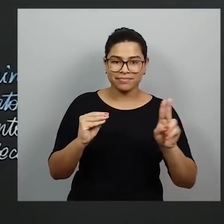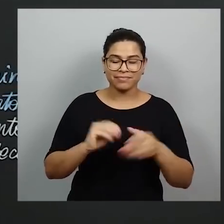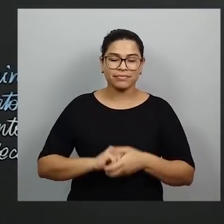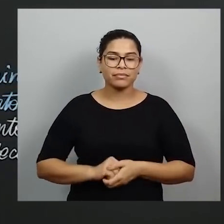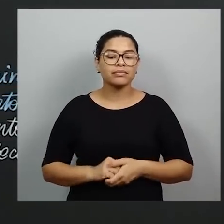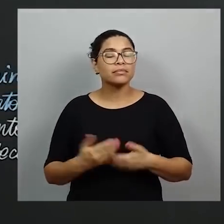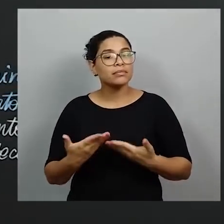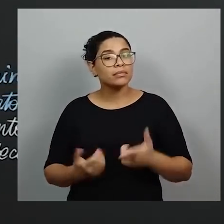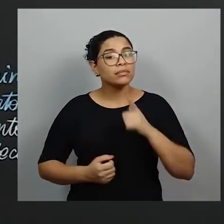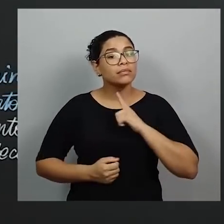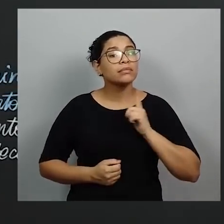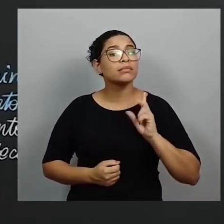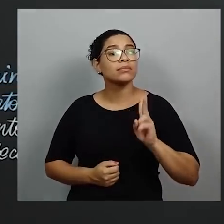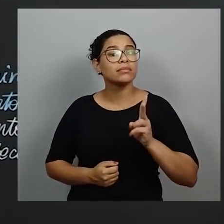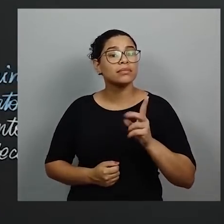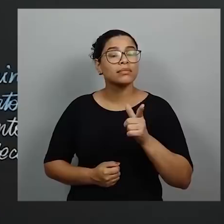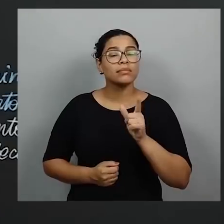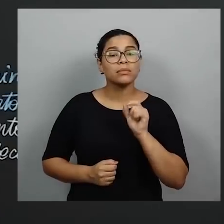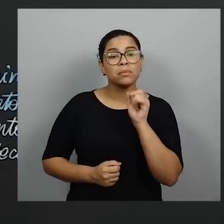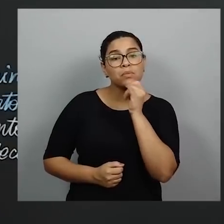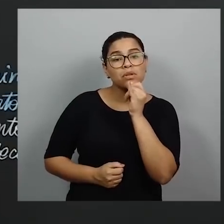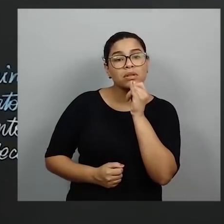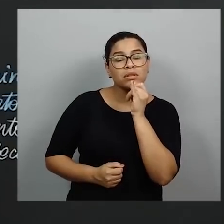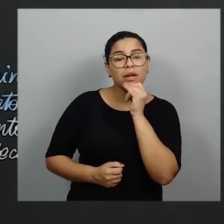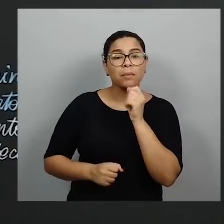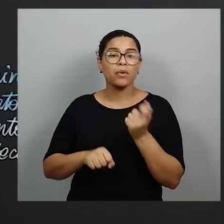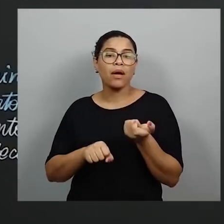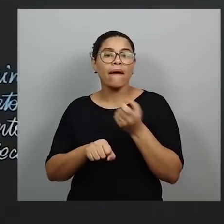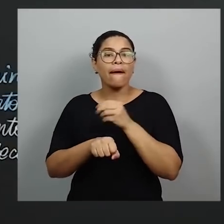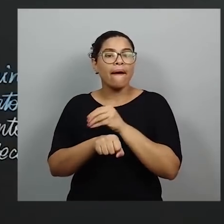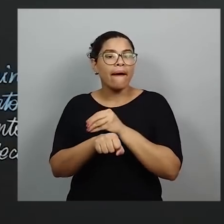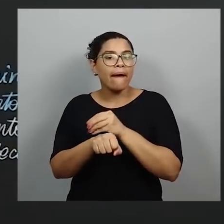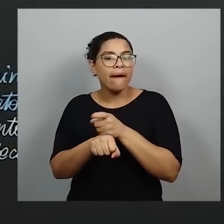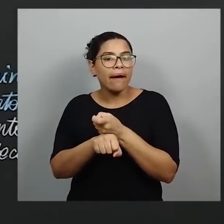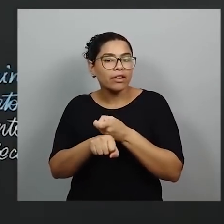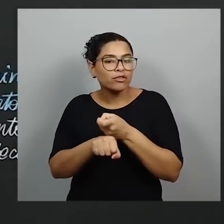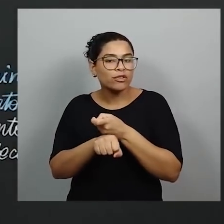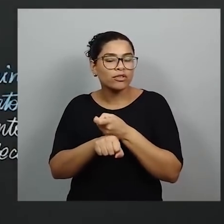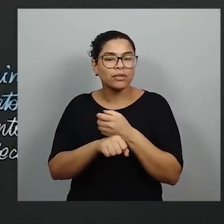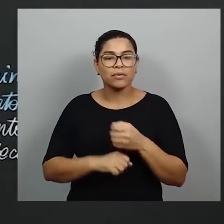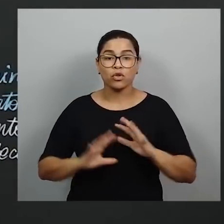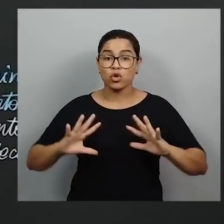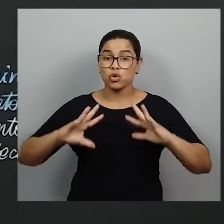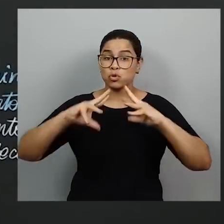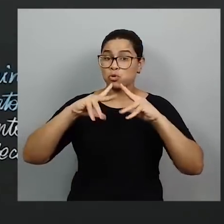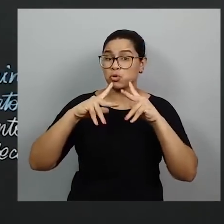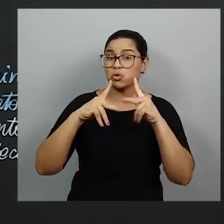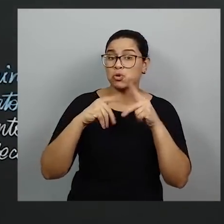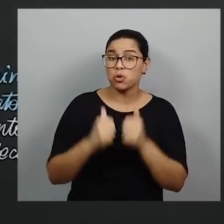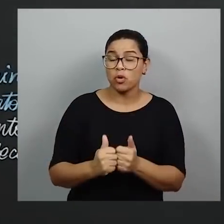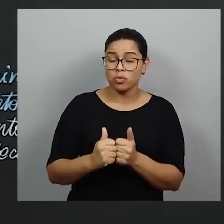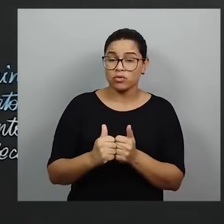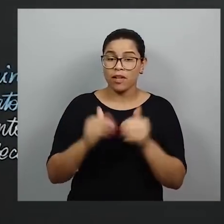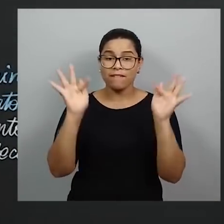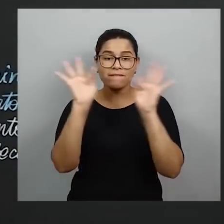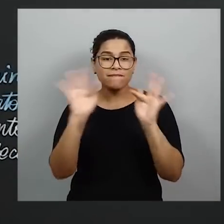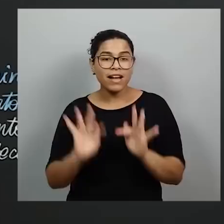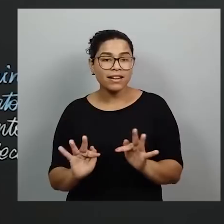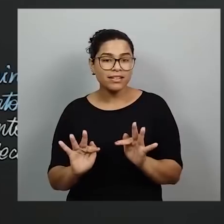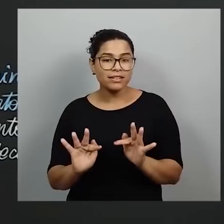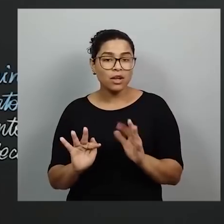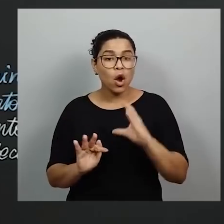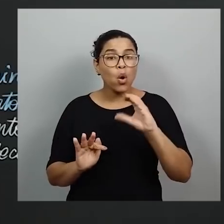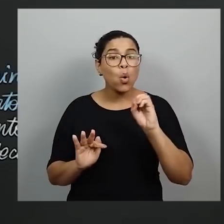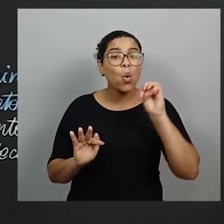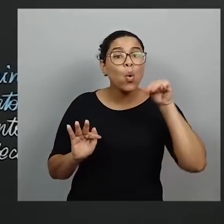nominais, substantivo, advérbio, adjetivo, tal como aqui agora, ó. Todos ficaram felizes com a sua